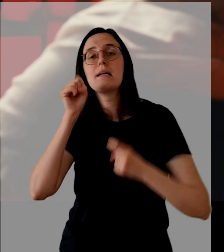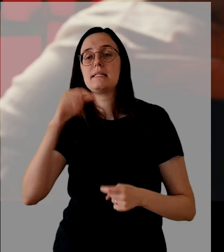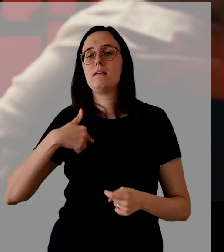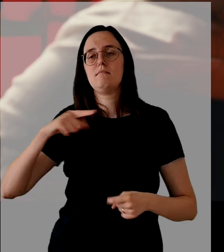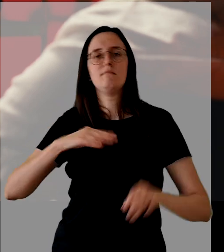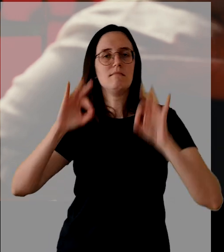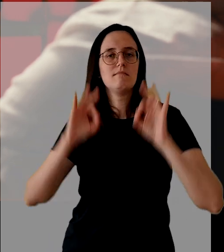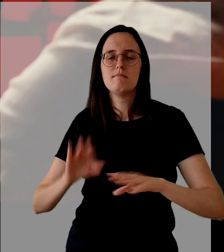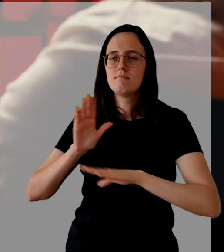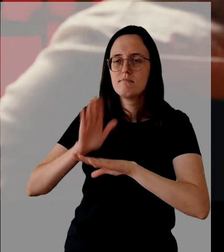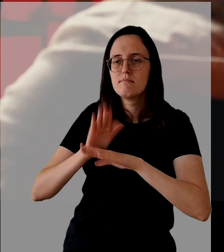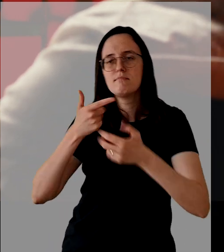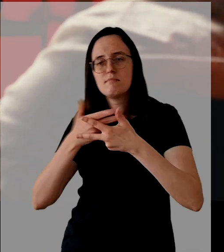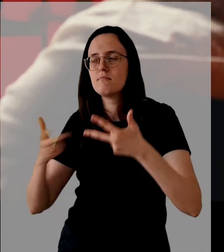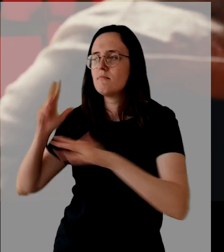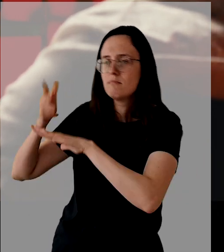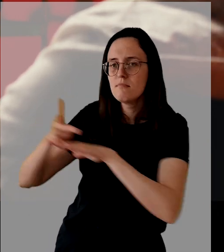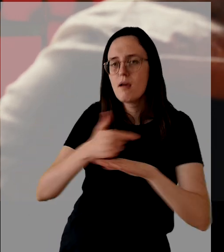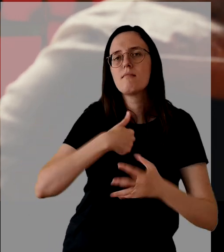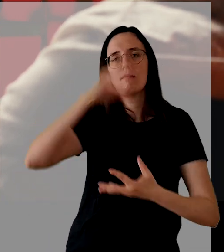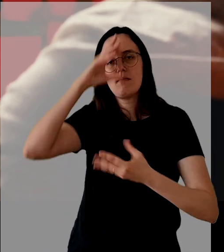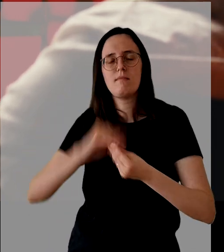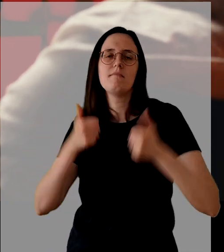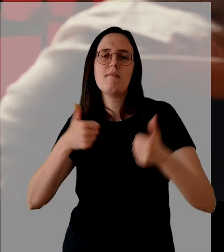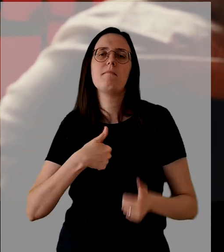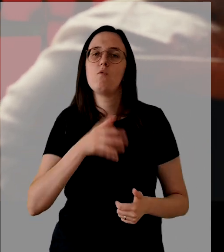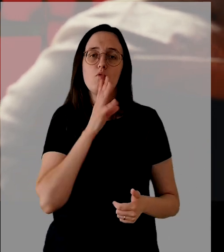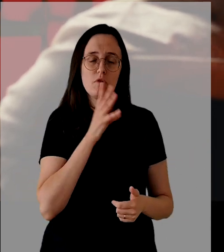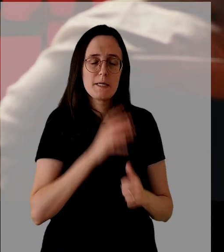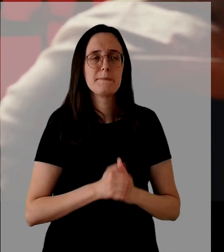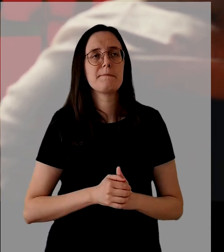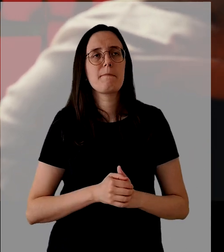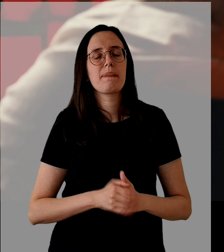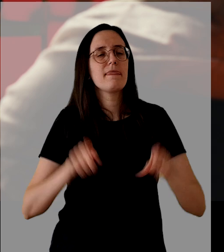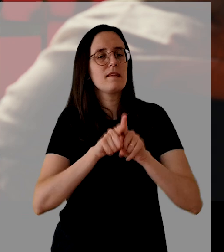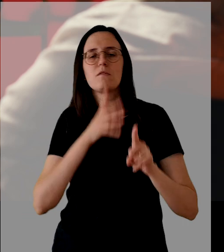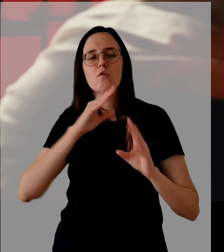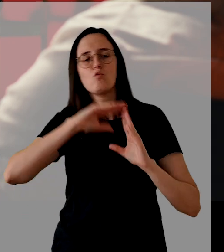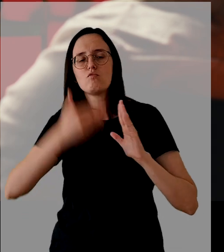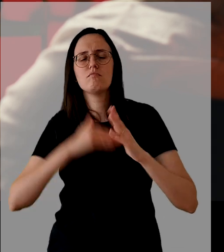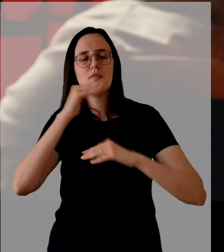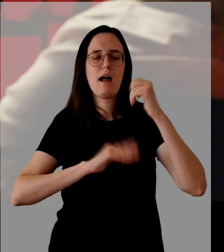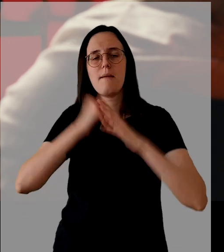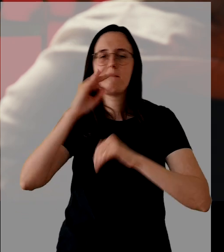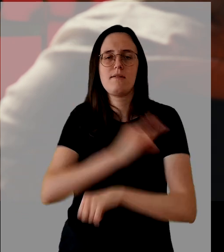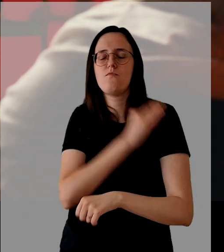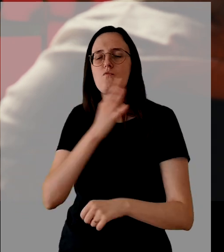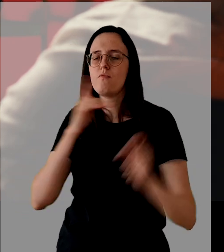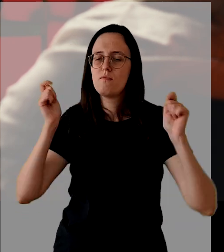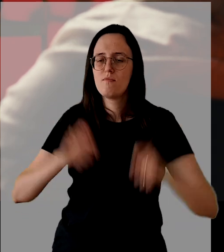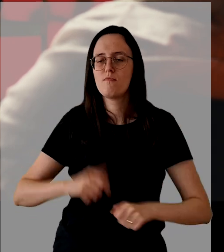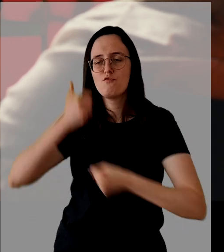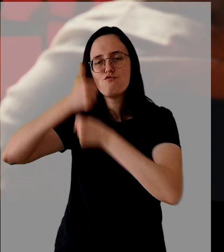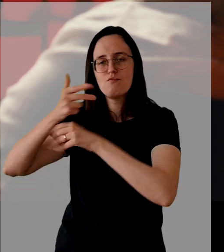tem realmente um assistente de câmera que tem todo esse entendimento, né, e tem toda essa habilidade técnica para deixar o